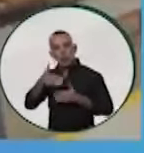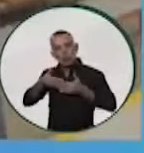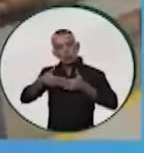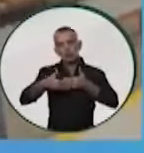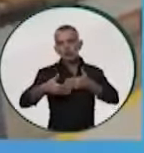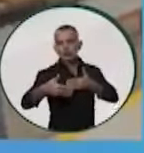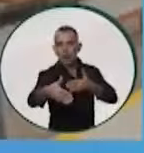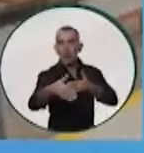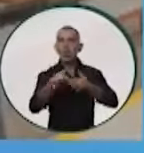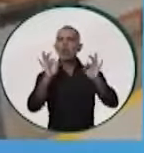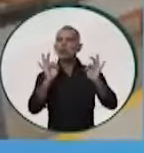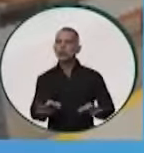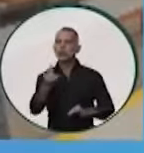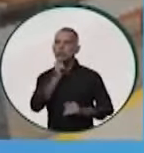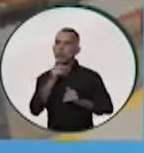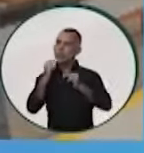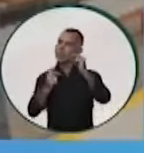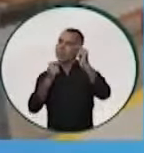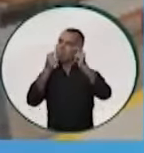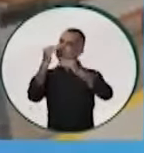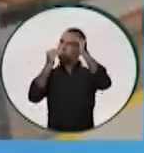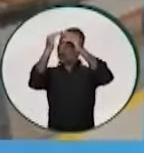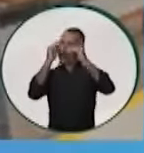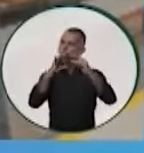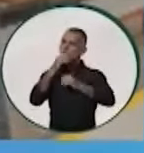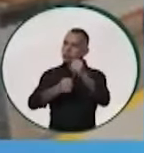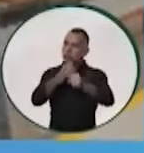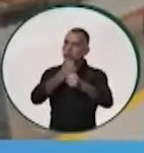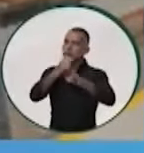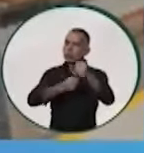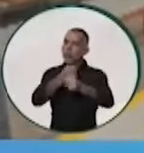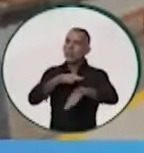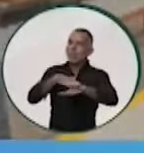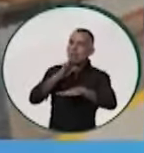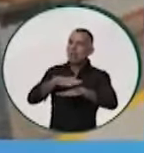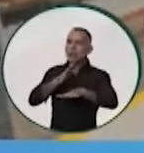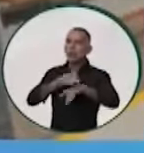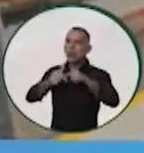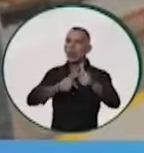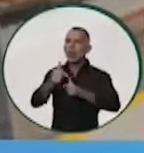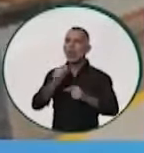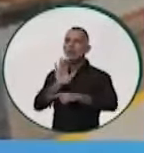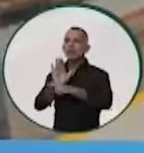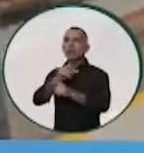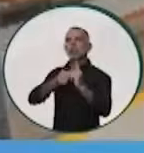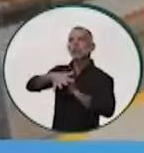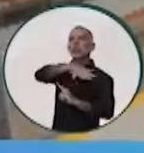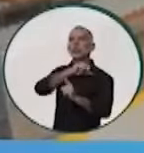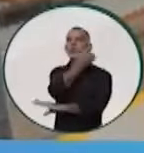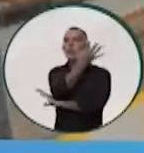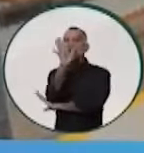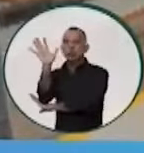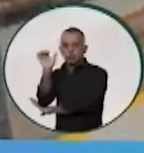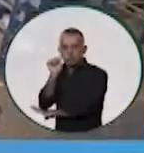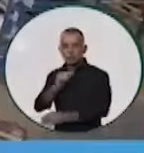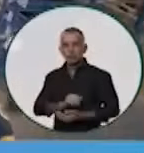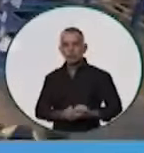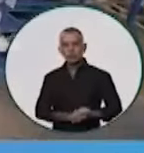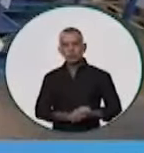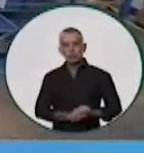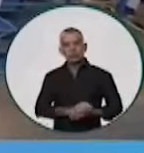500 coletores nas lojas da Via. Vamos expandir as iniciativas de descarte de resíduos e